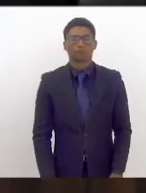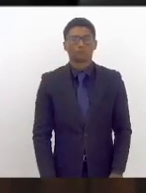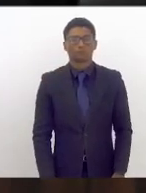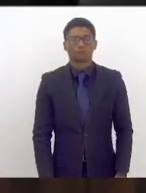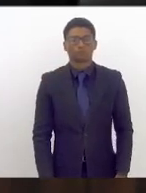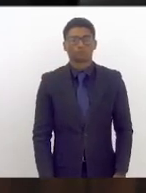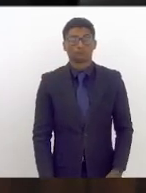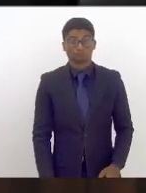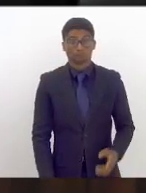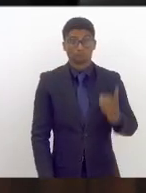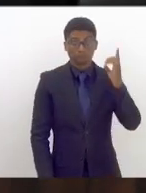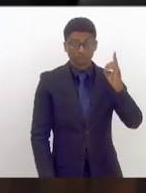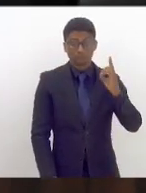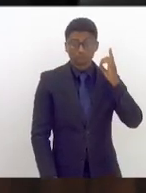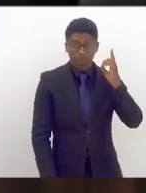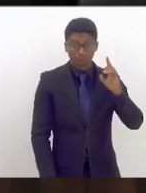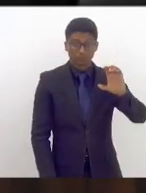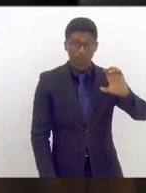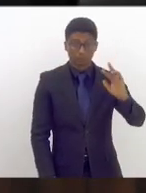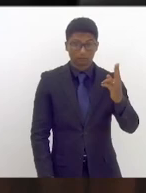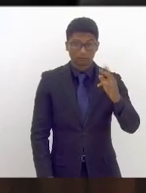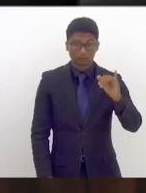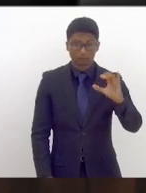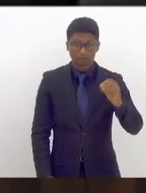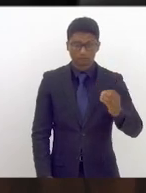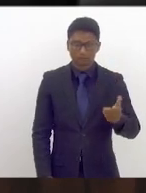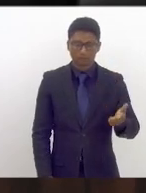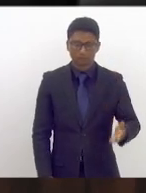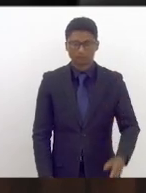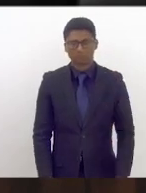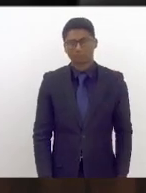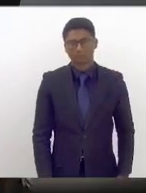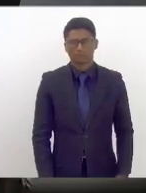deputada Chico Machado